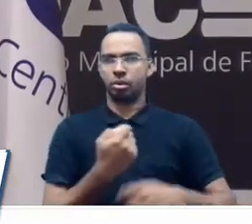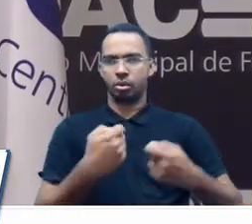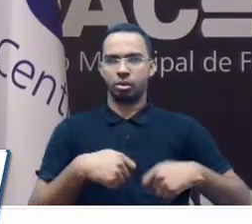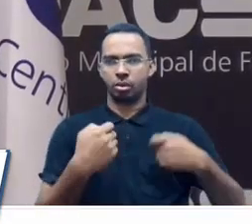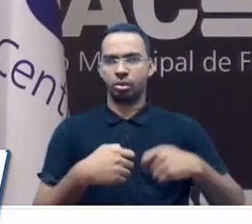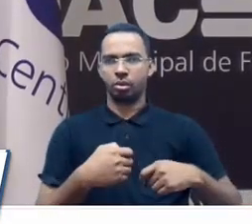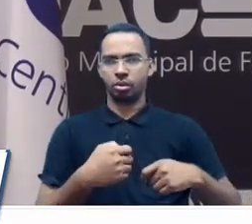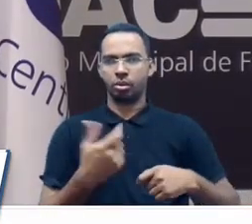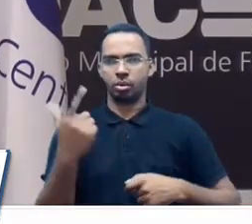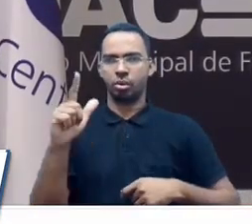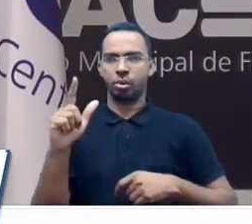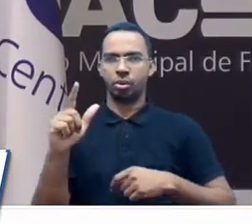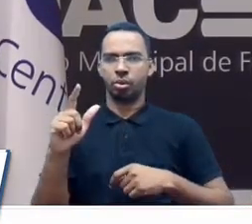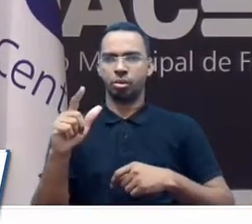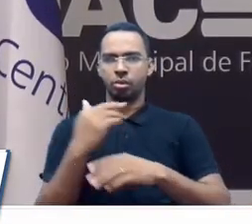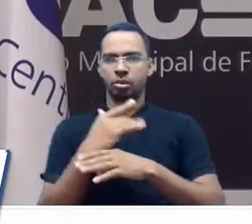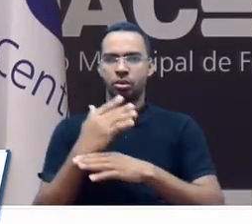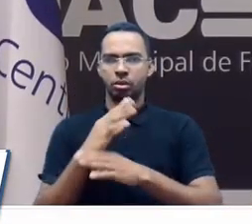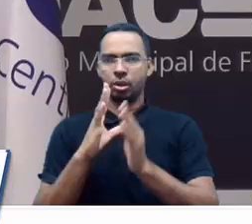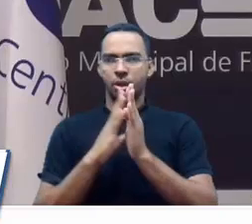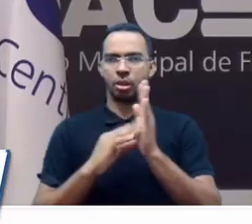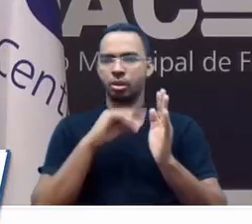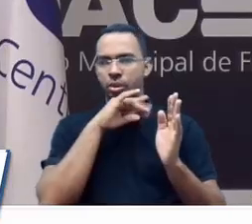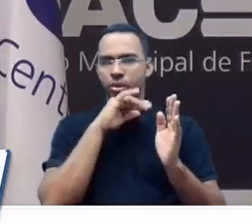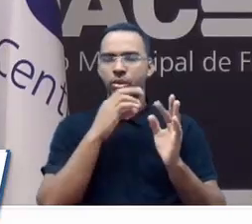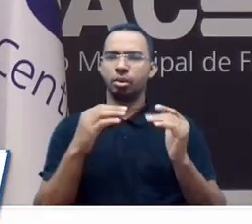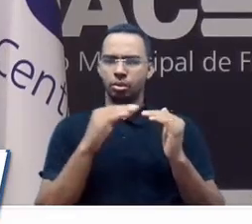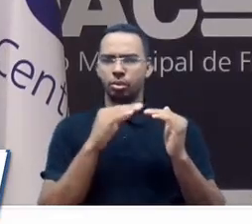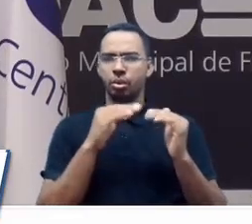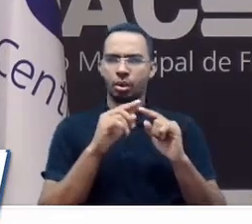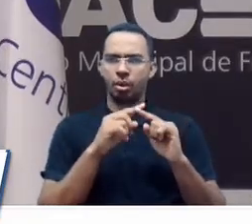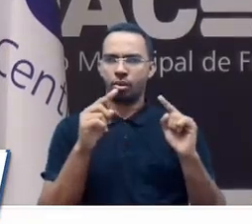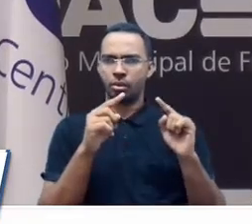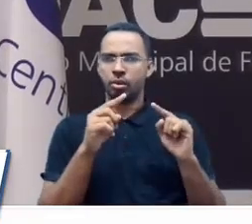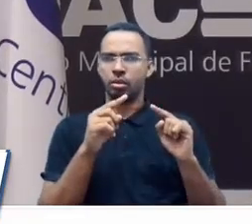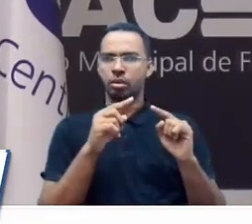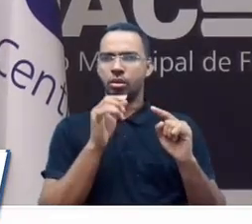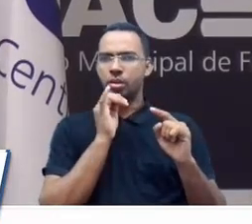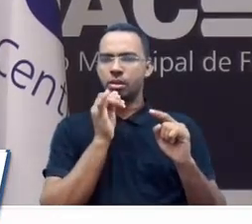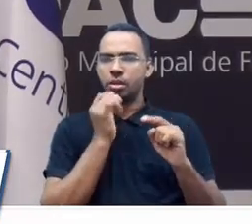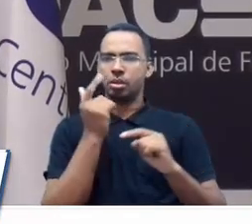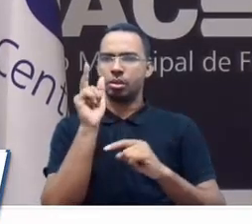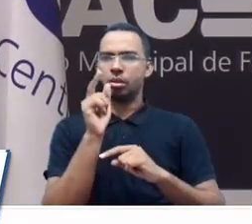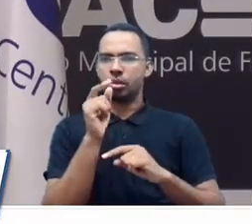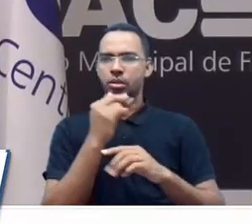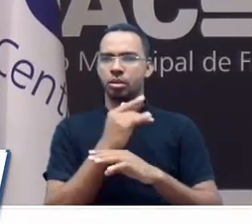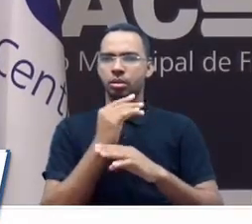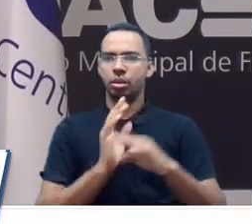outras cidades como exemplos ruins, concordo, mas é exemplos ruins daquelas cidades que cometem